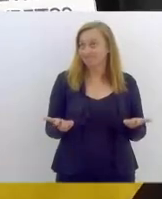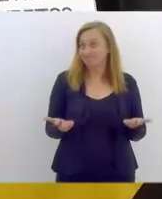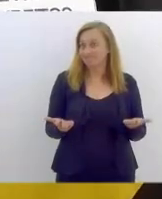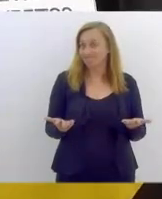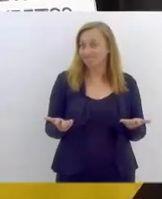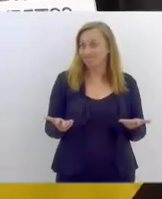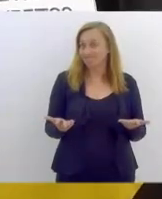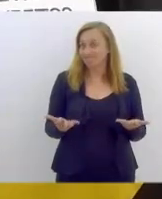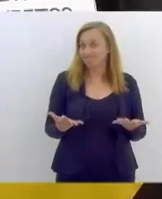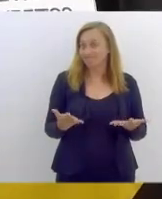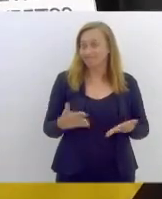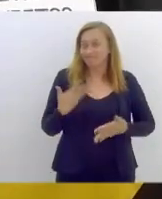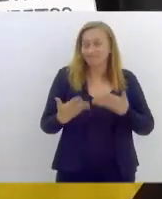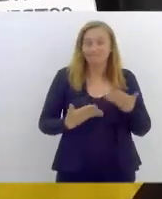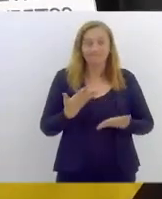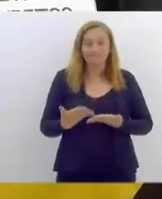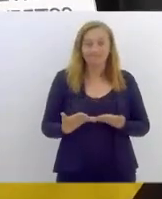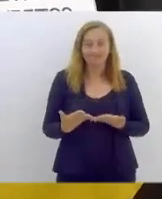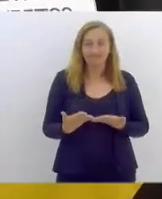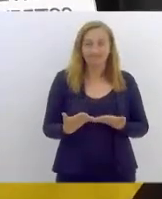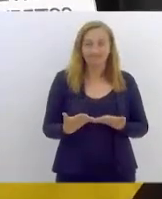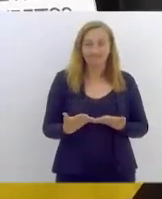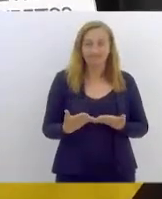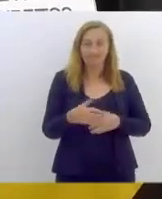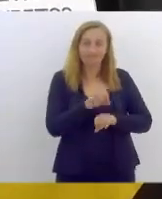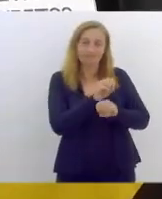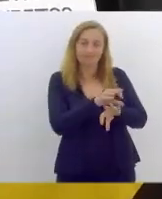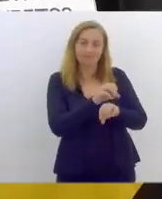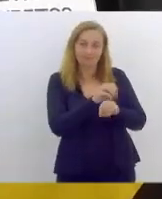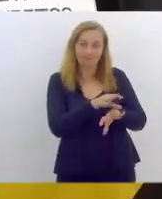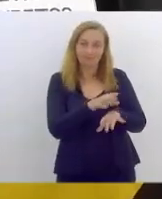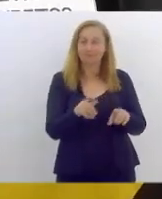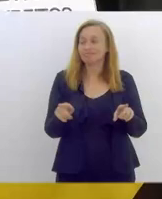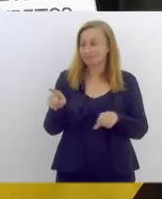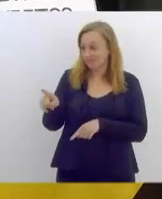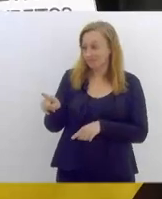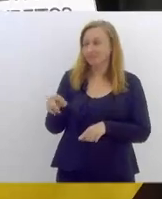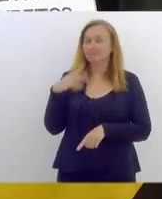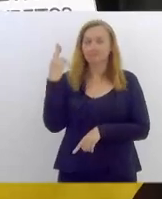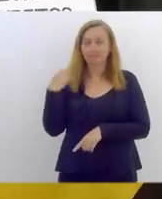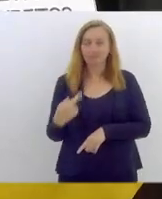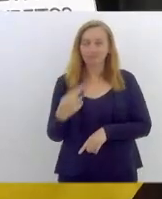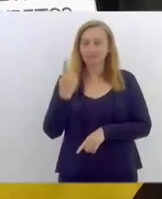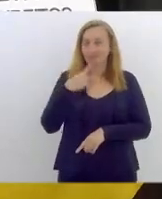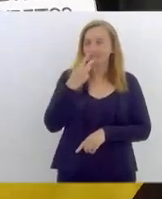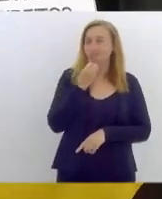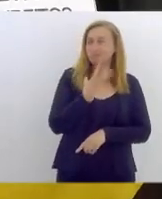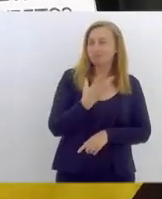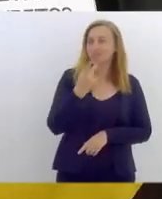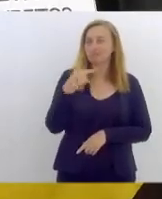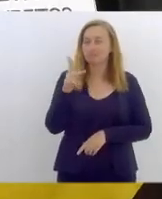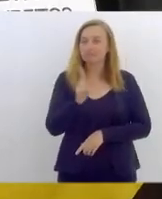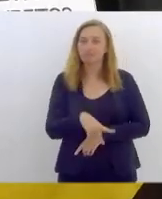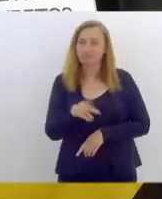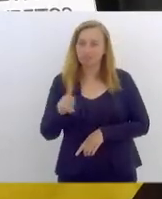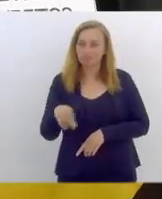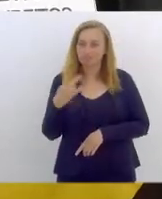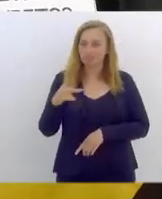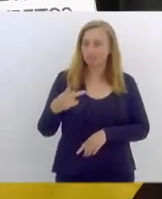é um alento para a educação e para você, Renata, que tão bem falou do seu professor, falou dessa vida que você